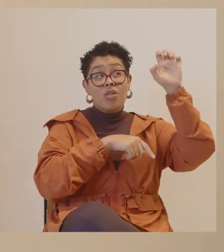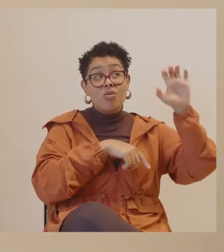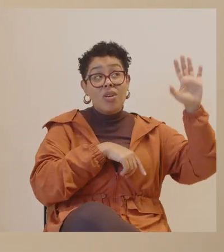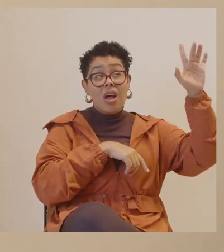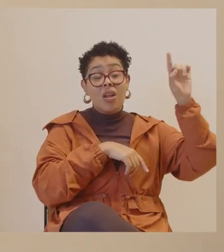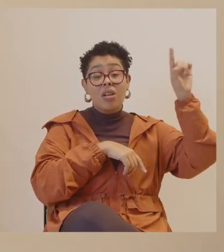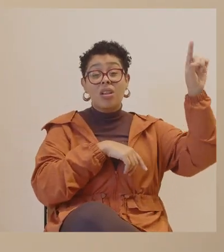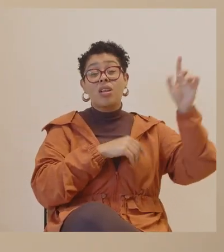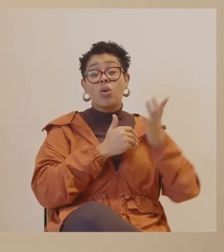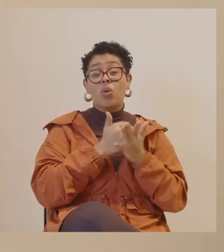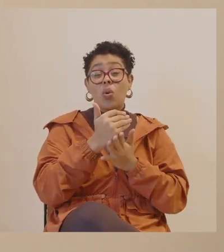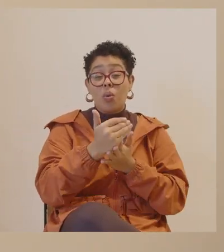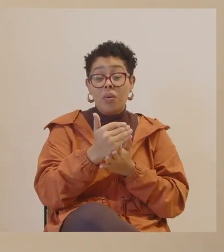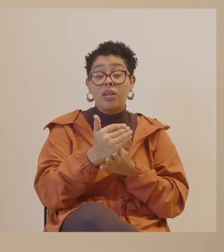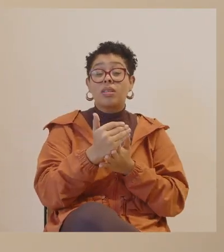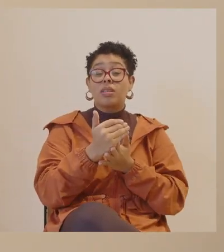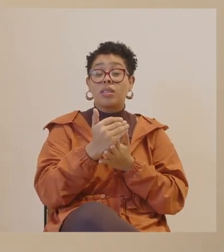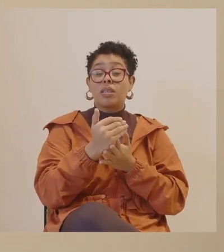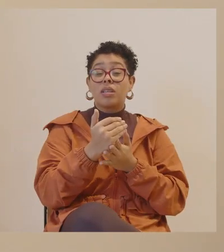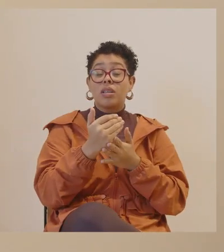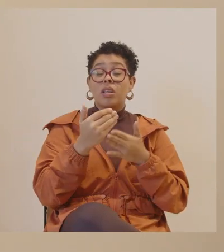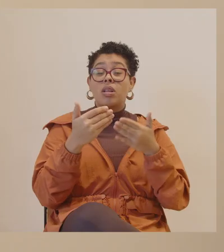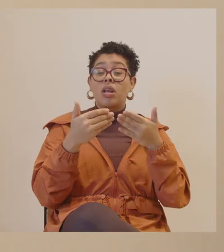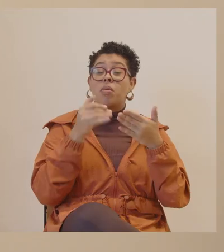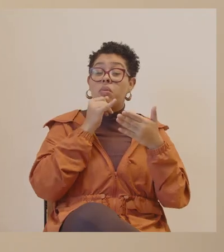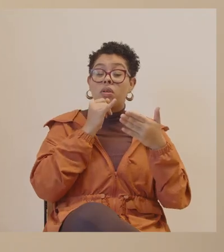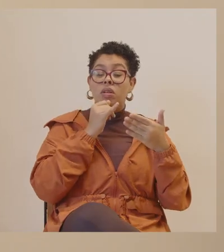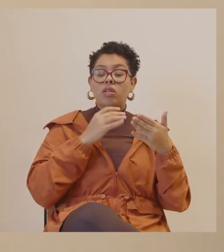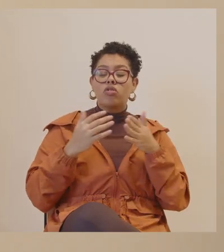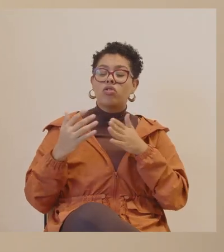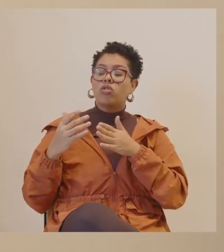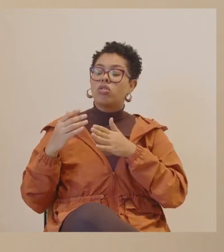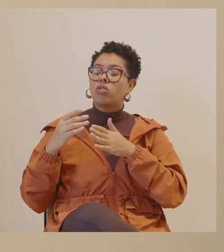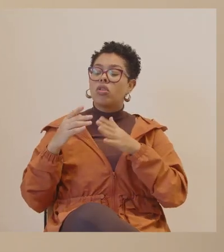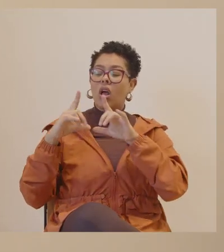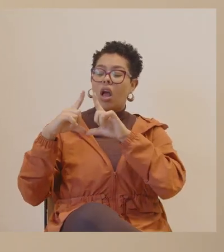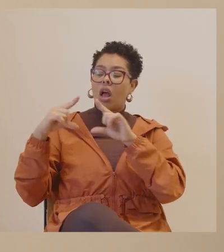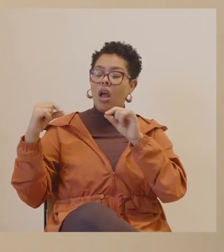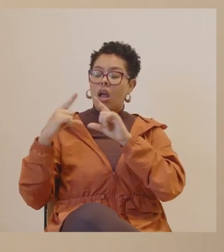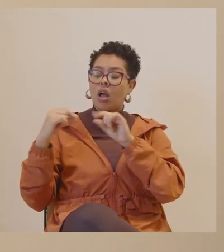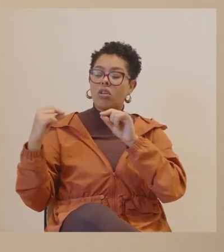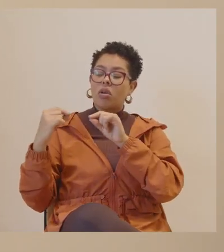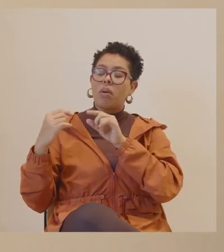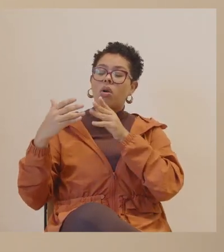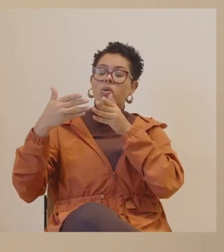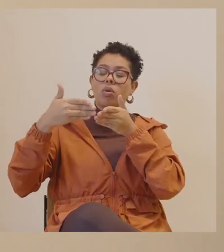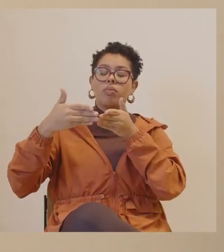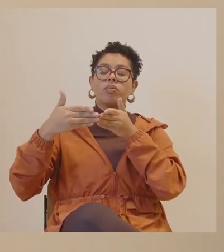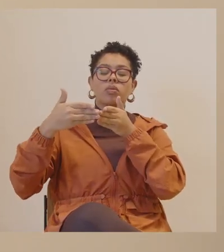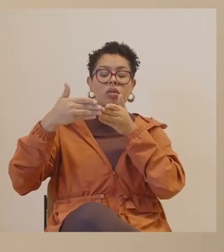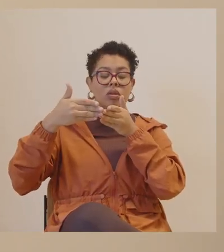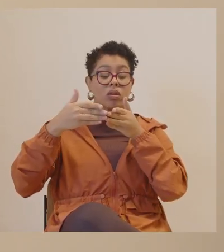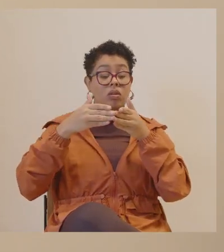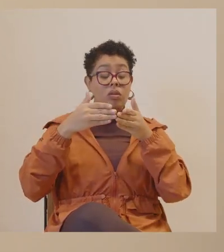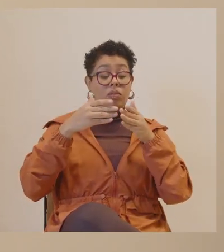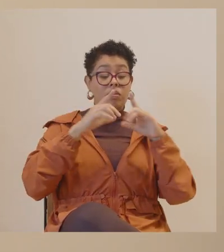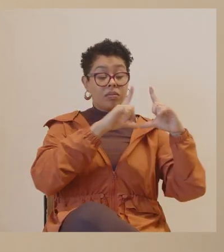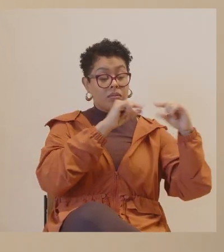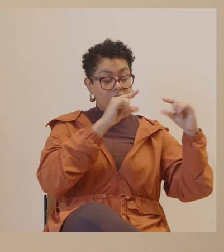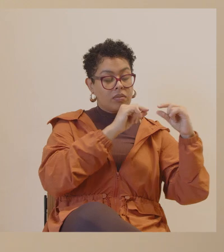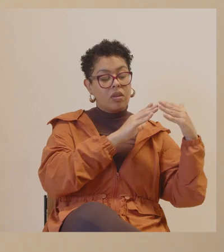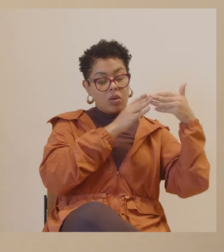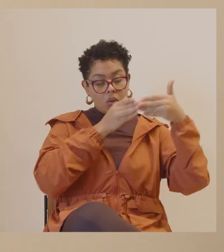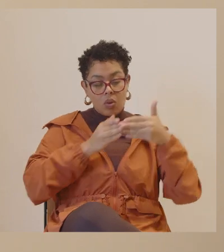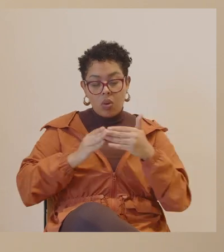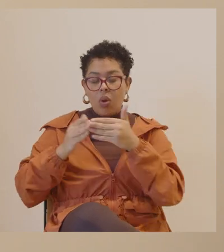começa, na verdade, com a reabertura dos portos japoneses ao Ocidente, em 1854. O Japão